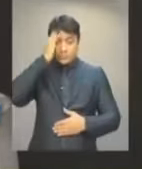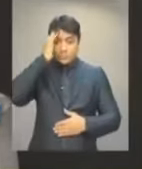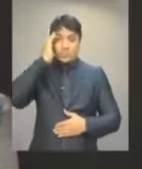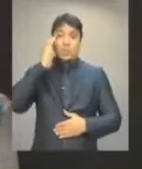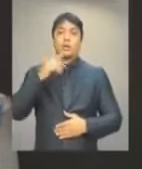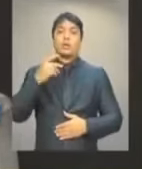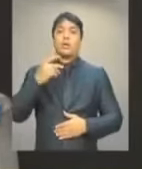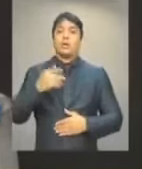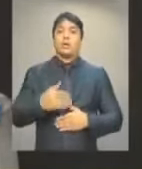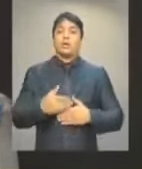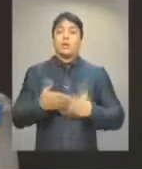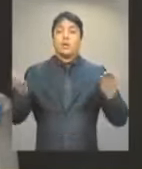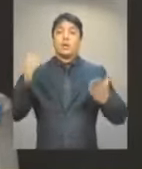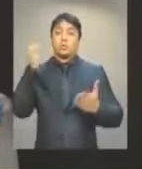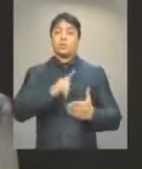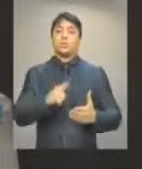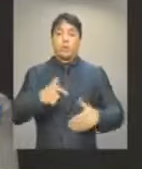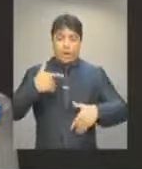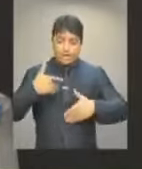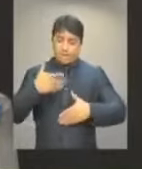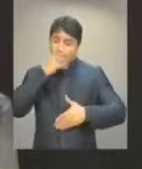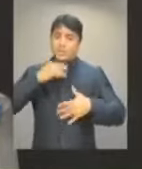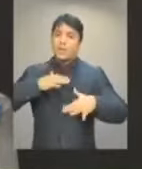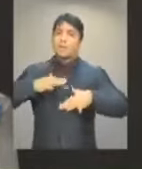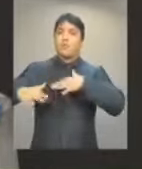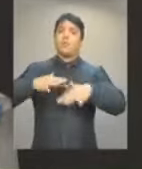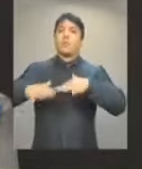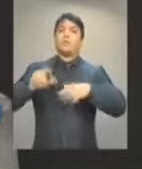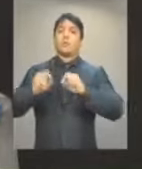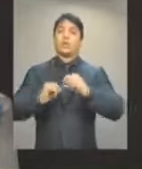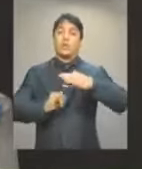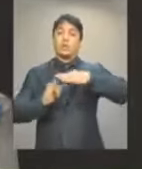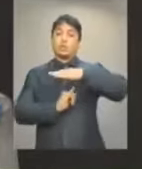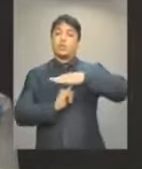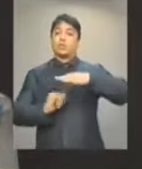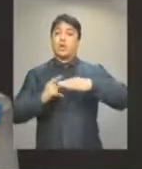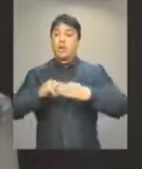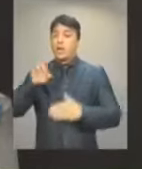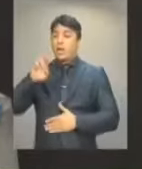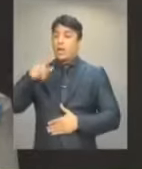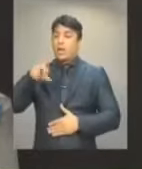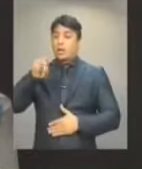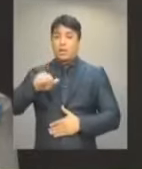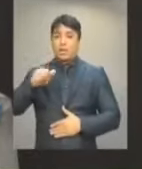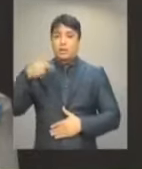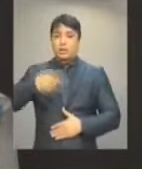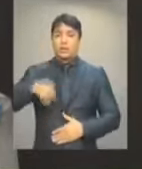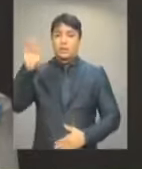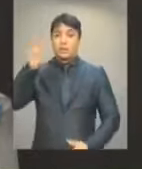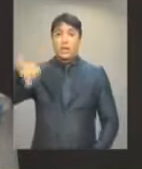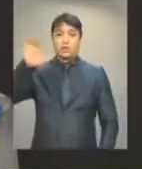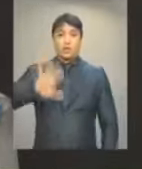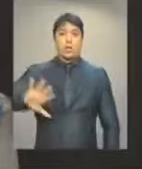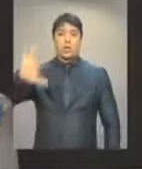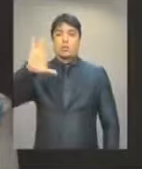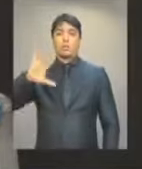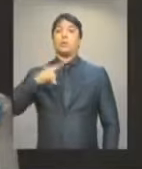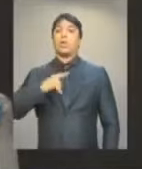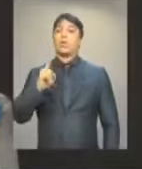Ceará possa liderar um movimento para a instituição de uma renda universal. Hoje nós